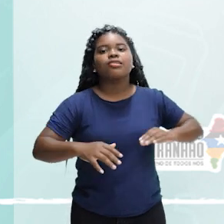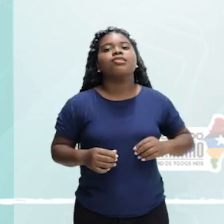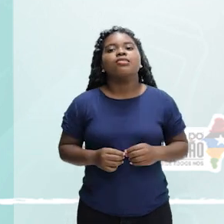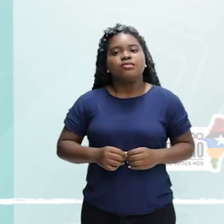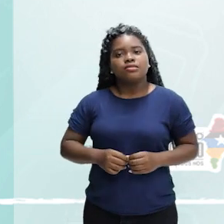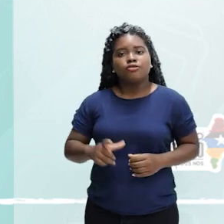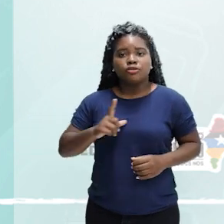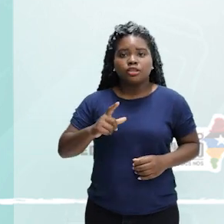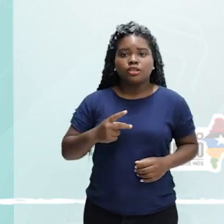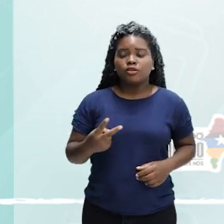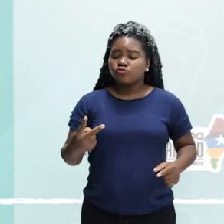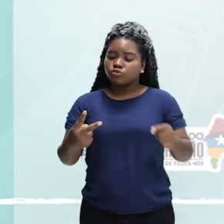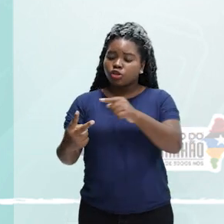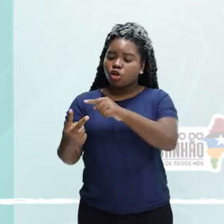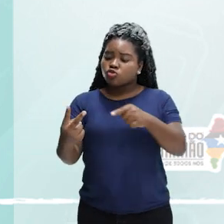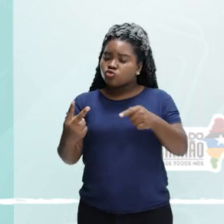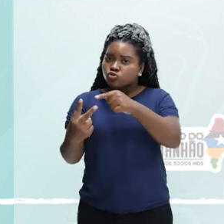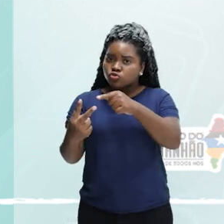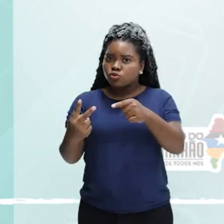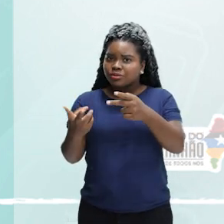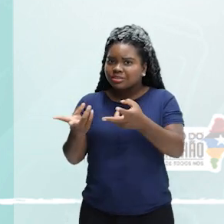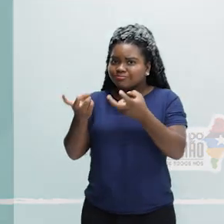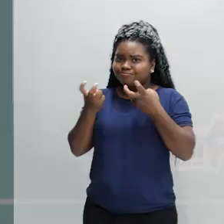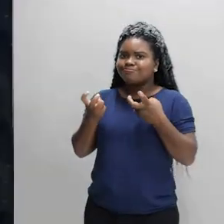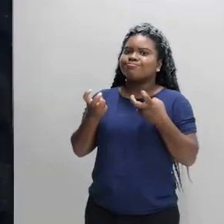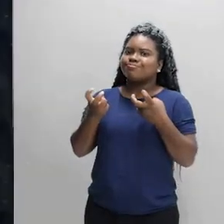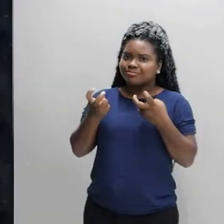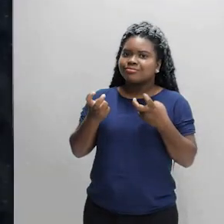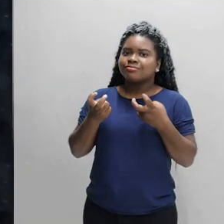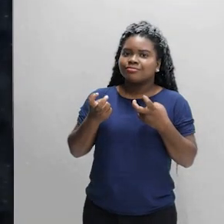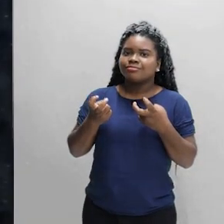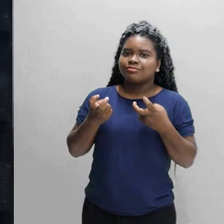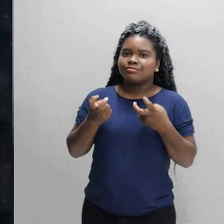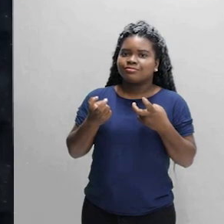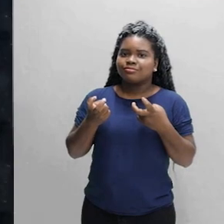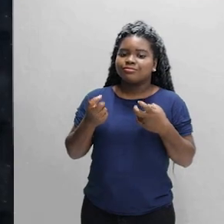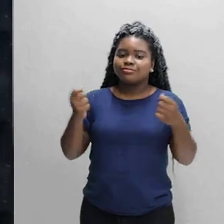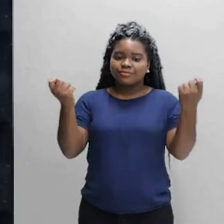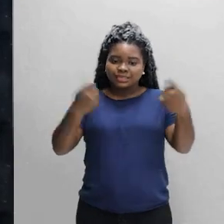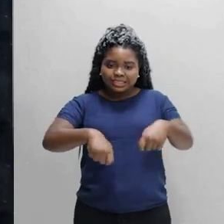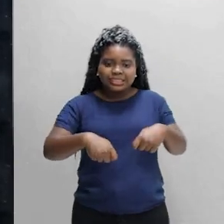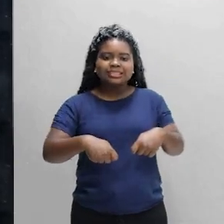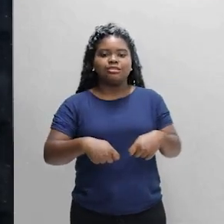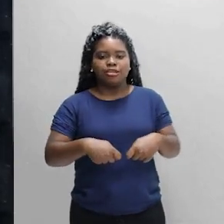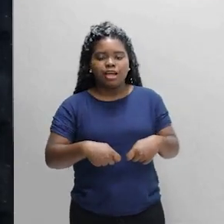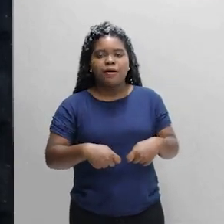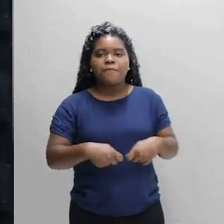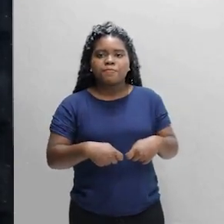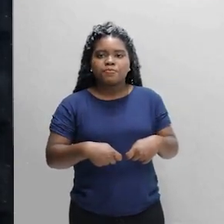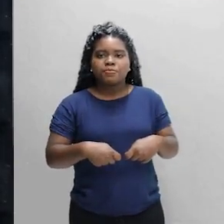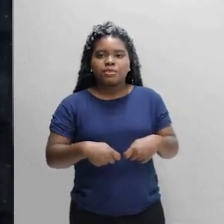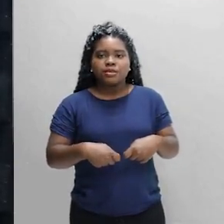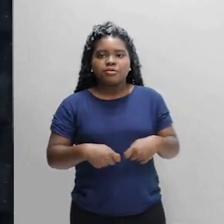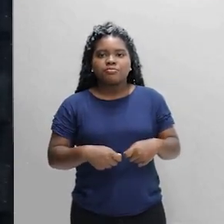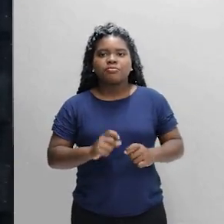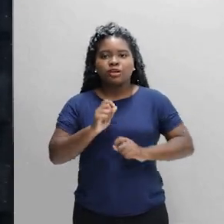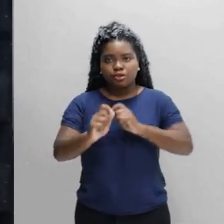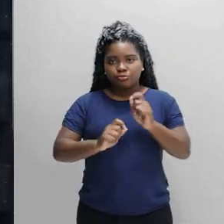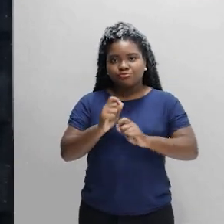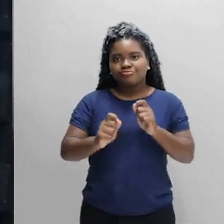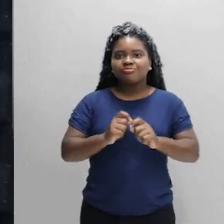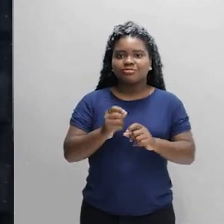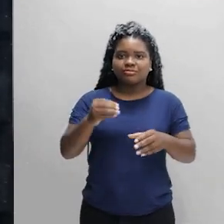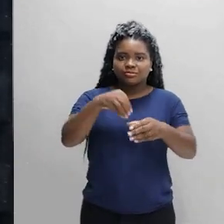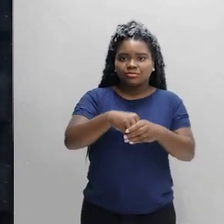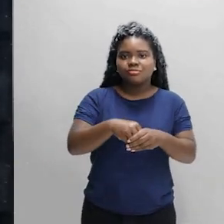visões, duas percepções que são muito evidentes, que estão muito vigentes nesses ideais democráticos,